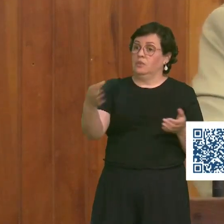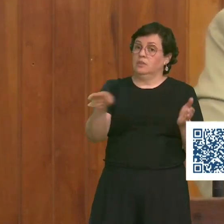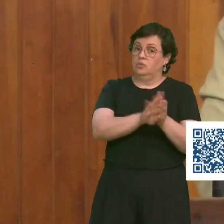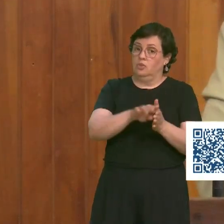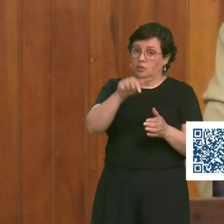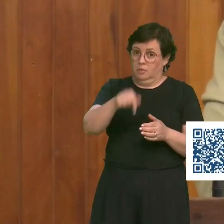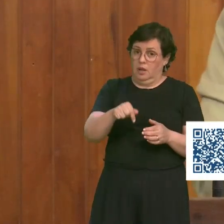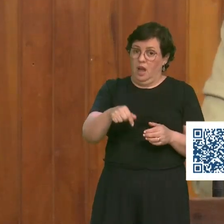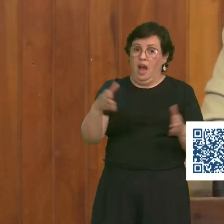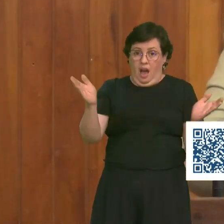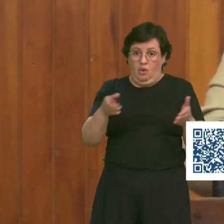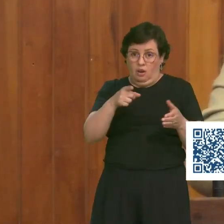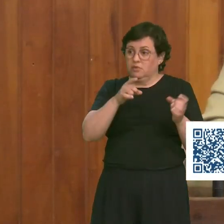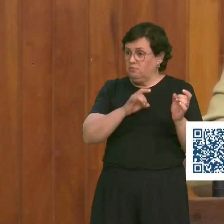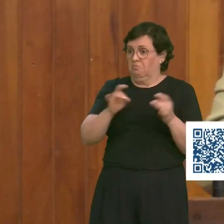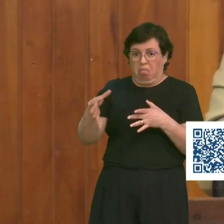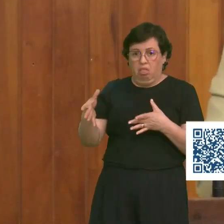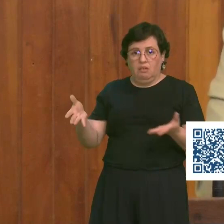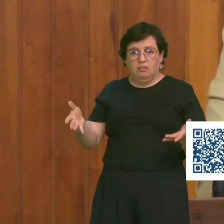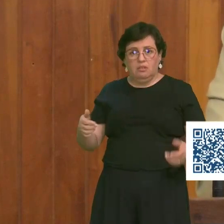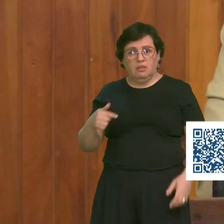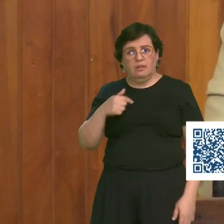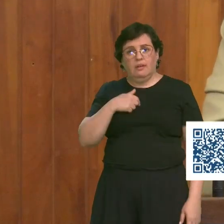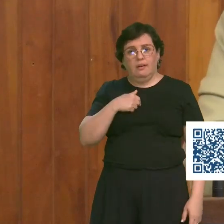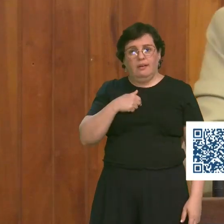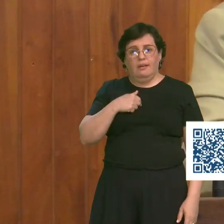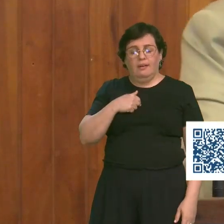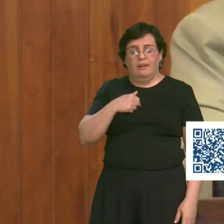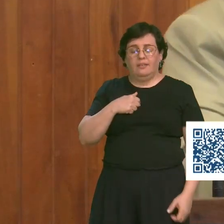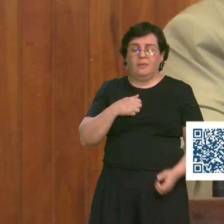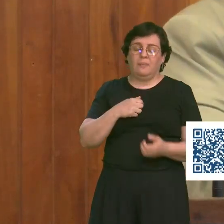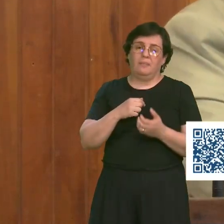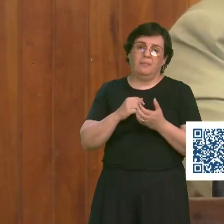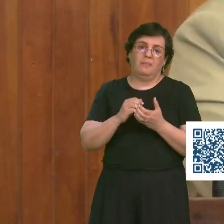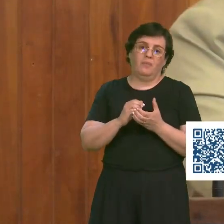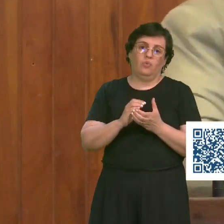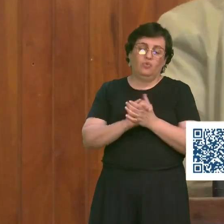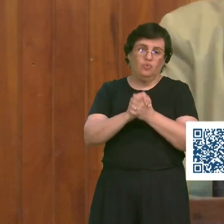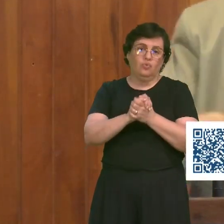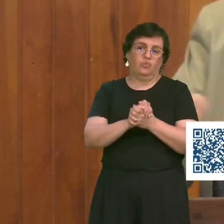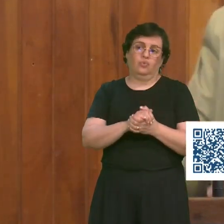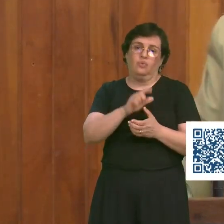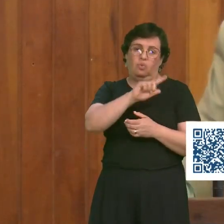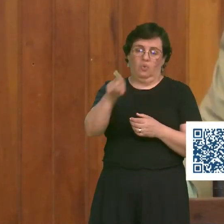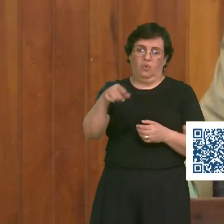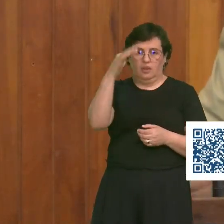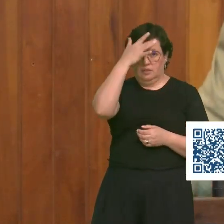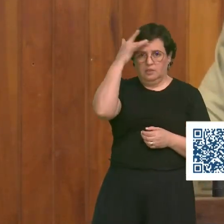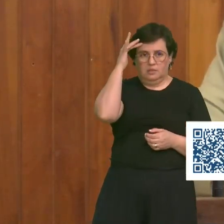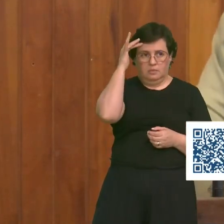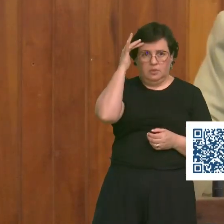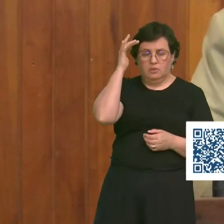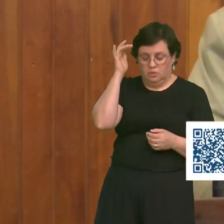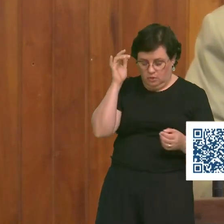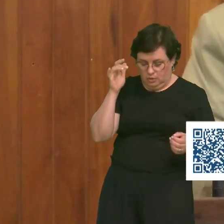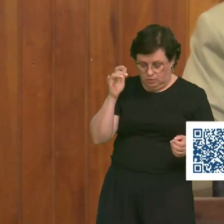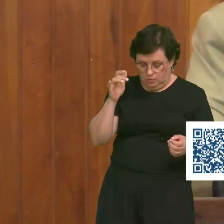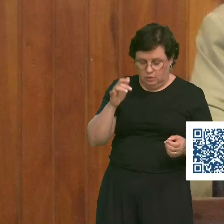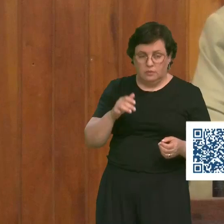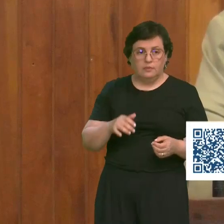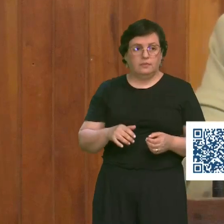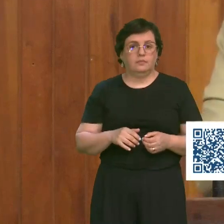e você vai nos abandonar então eu fiquei acabei ficando refém desses servidores que eu convidei para ir para a secretaria